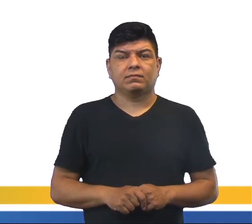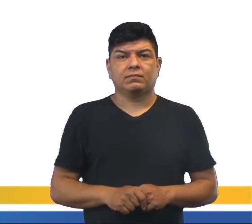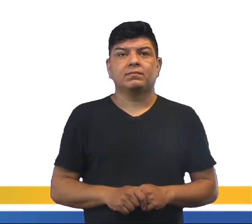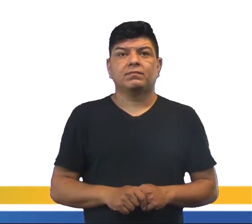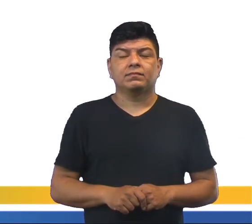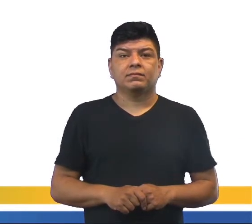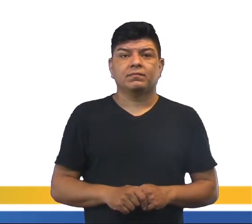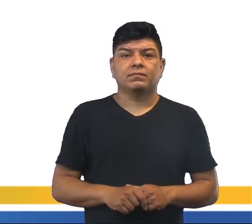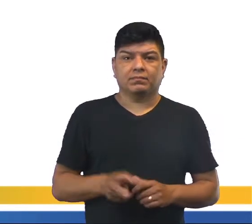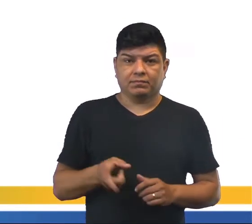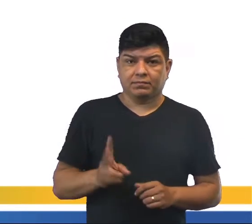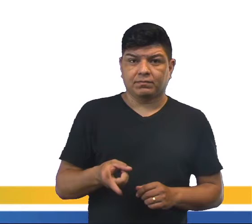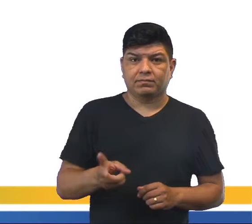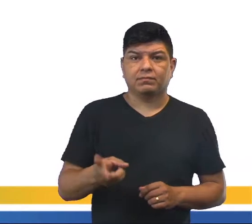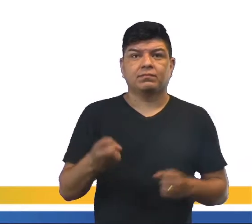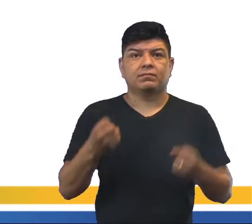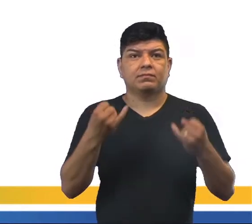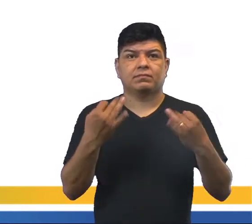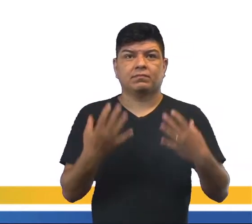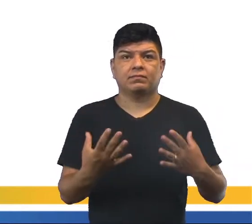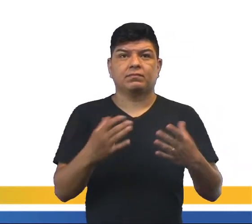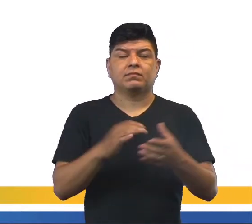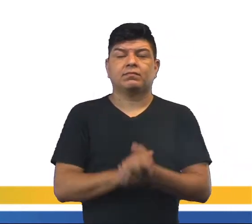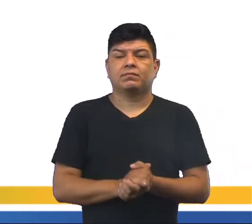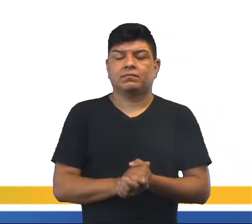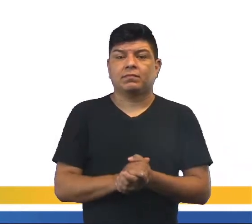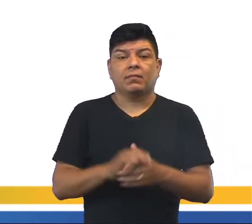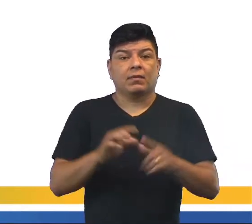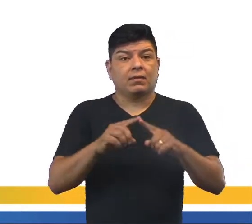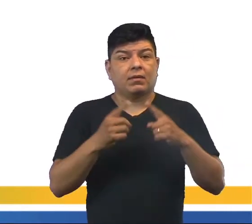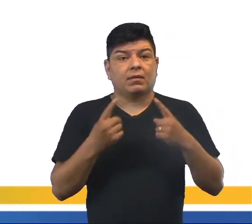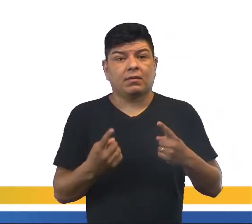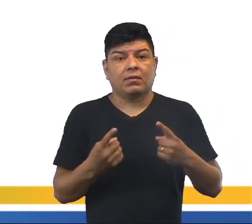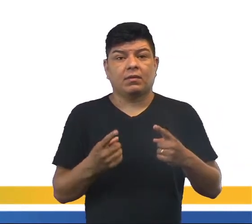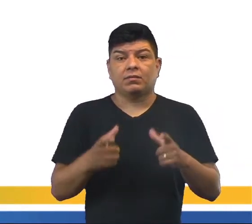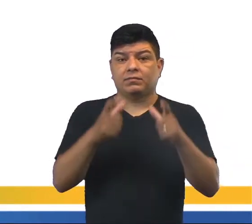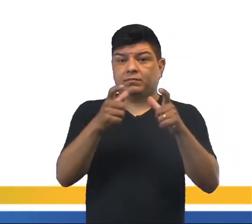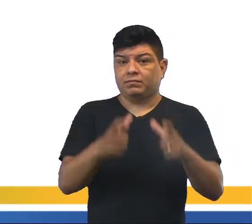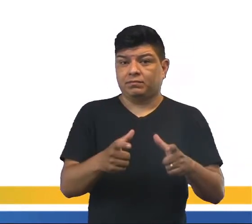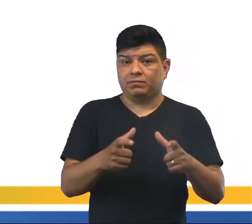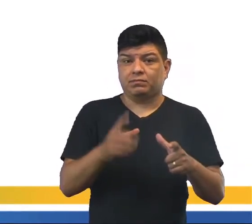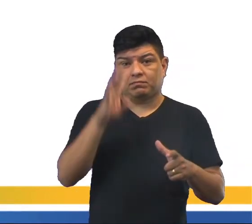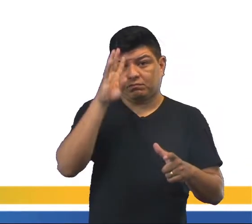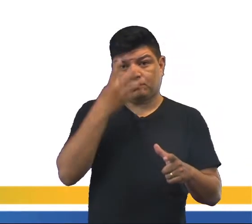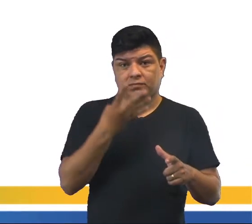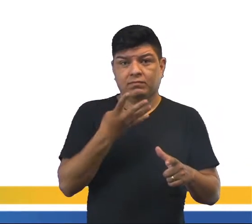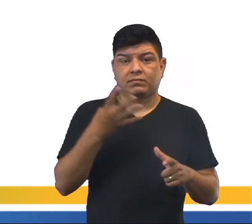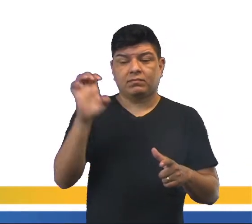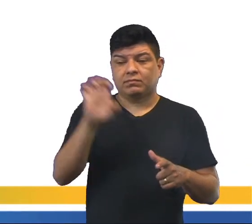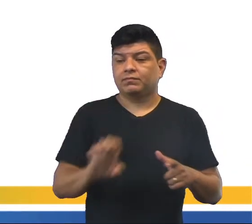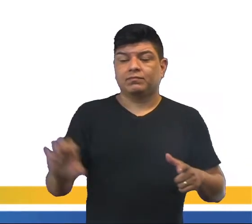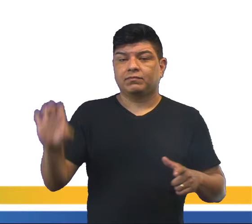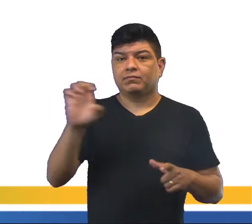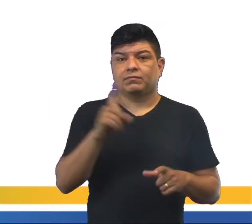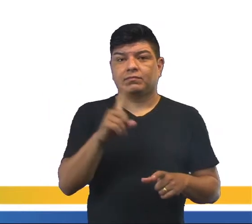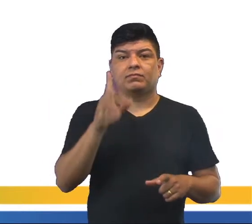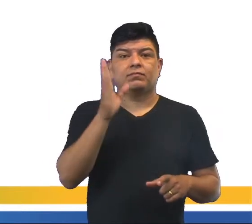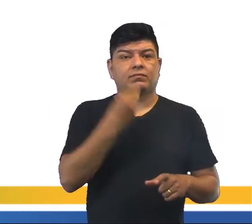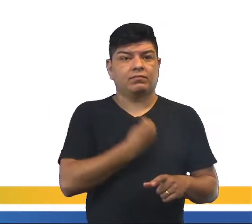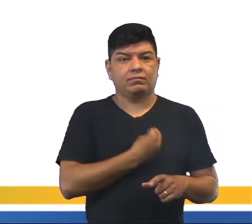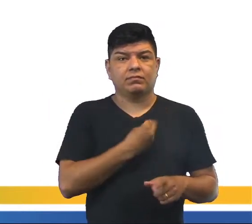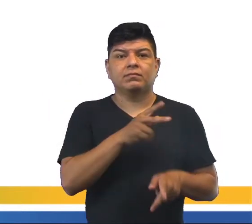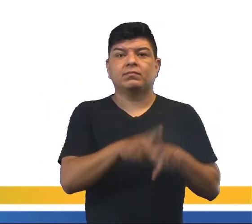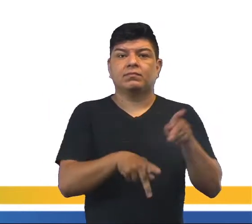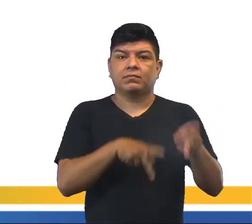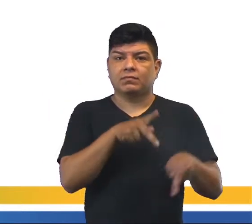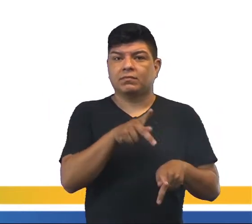Vamos lá, continuando falando de eurocentrismo. Entretanto, o continente não foi descoberto pelos europeus. Ele já era habitado